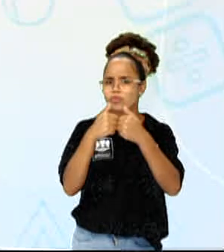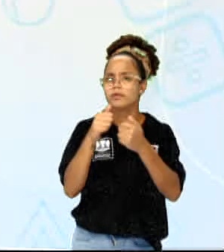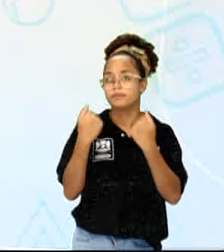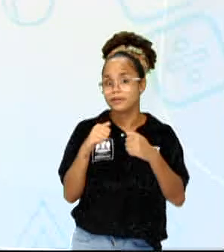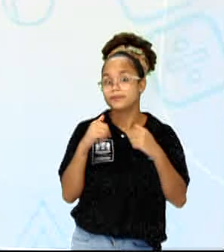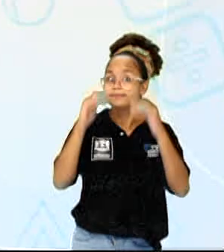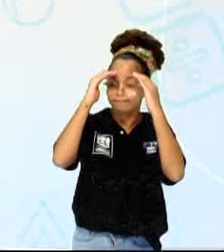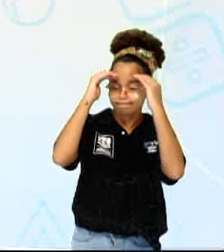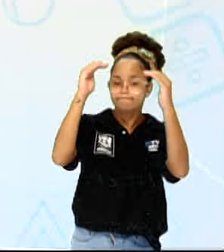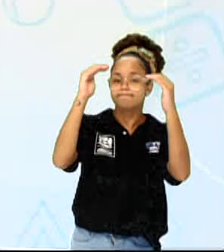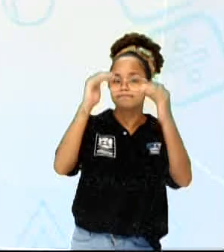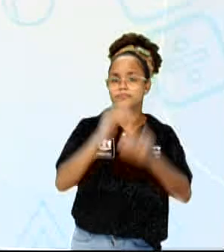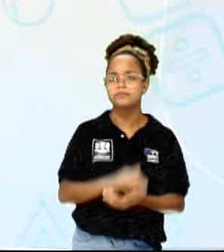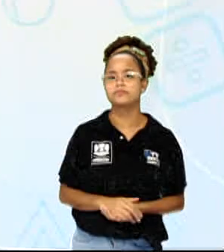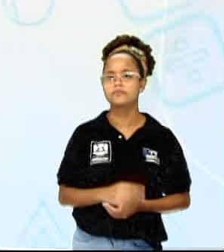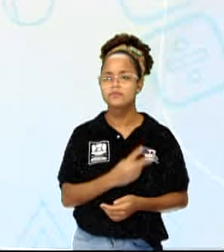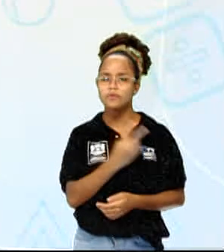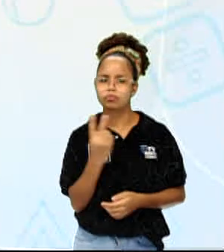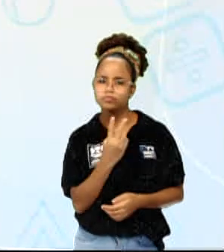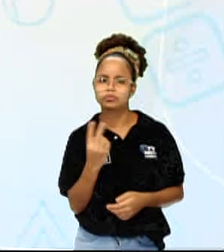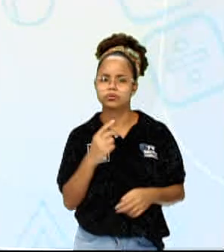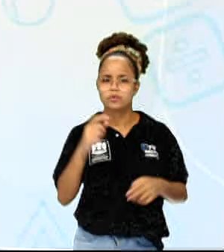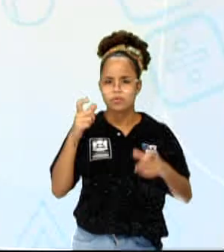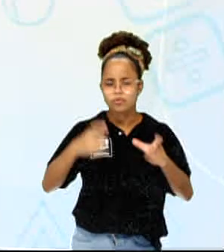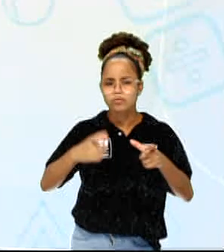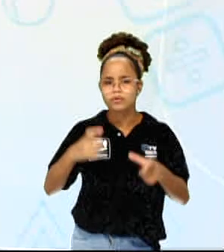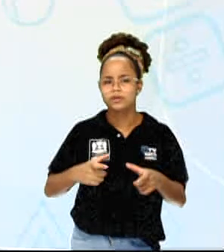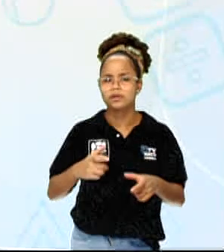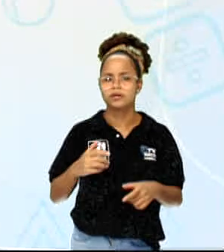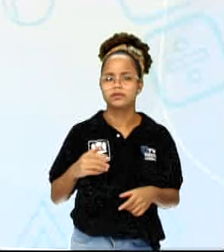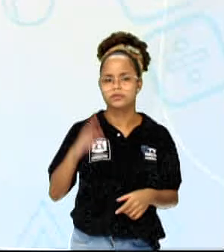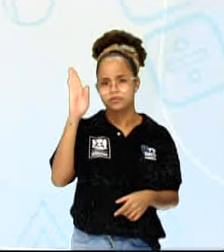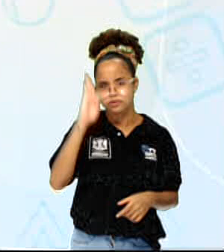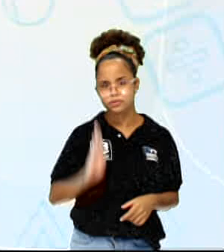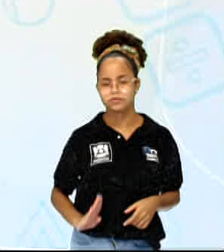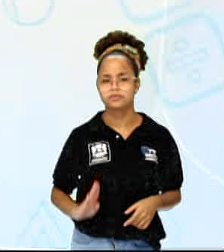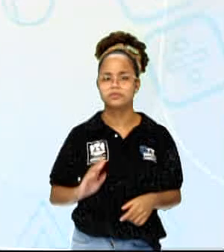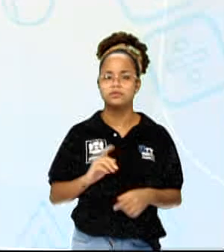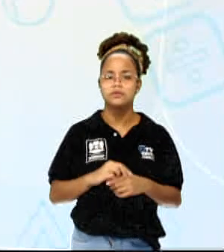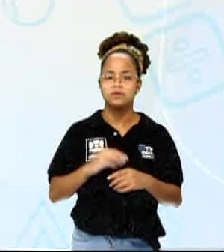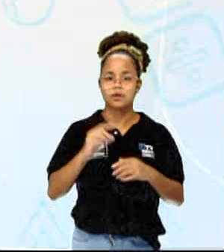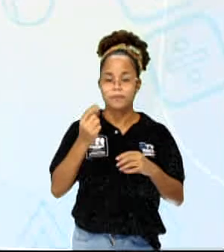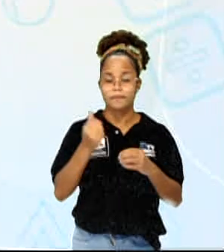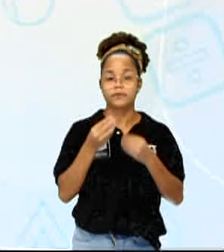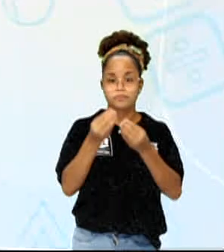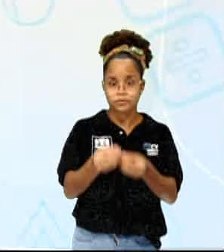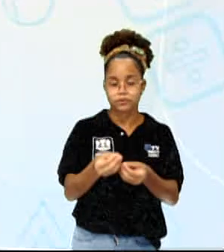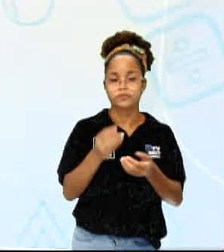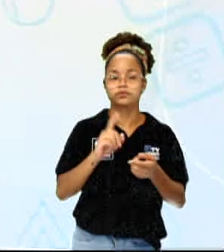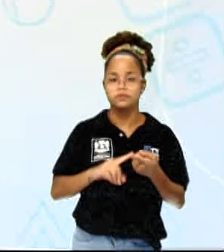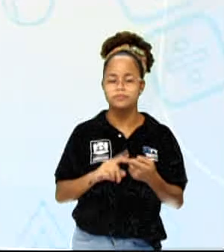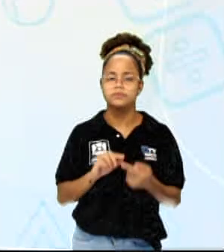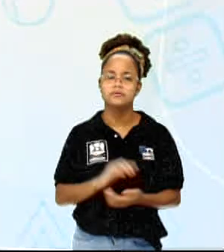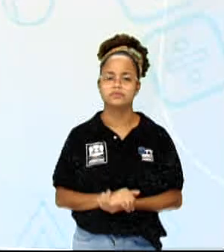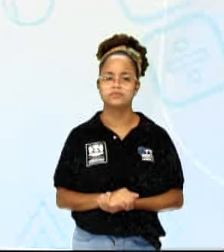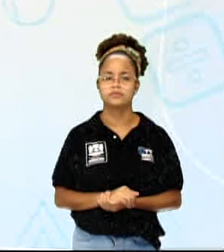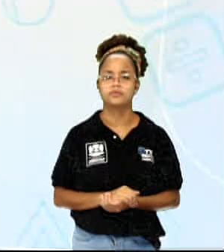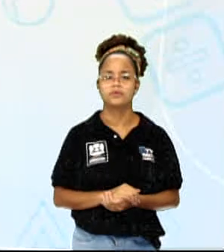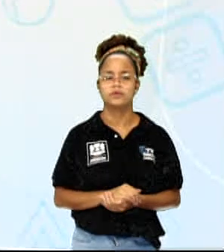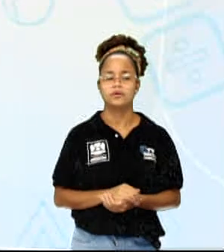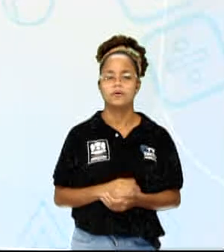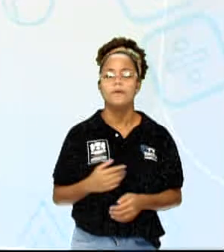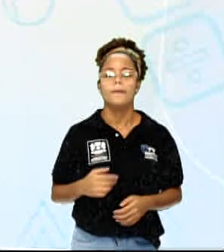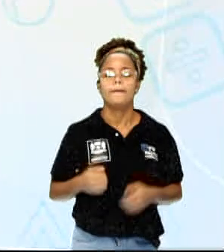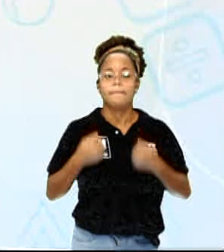respeitada. 2 vagas gratuitas para idosos, com renda igual ou inferior a 2 salários mínimos, nos transportes coletivos